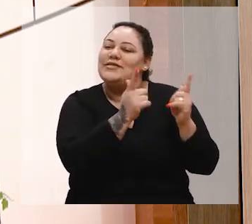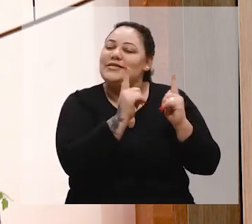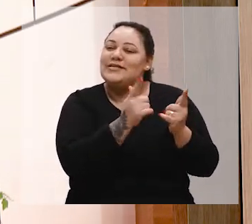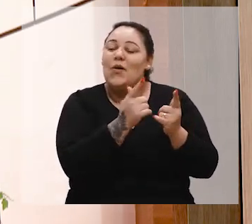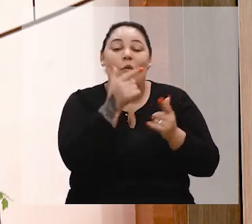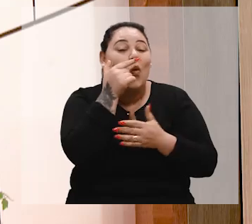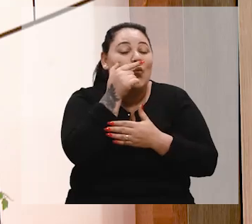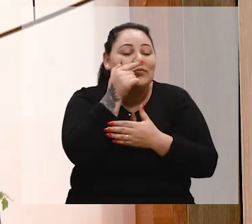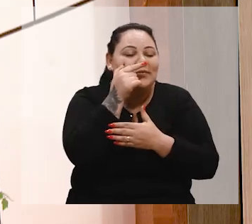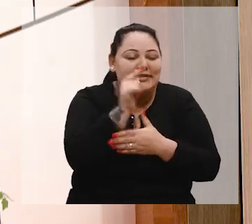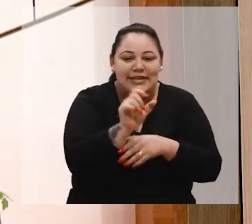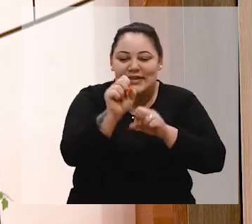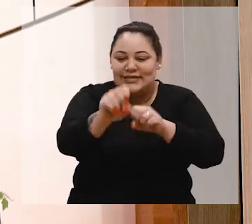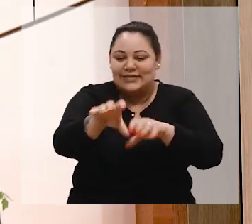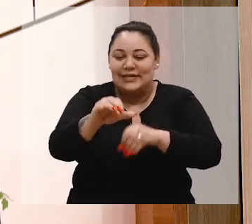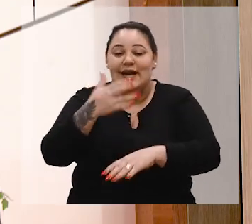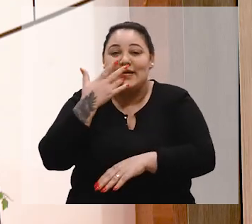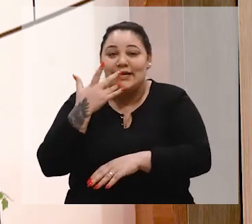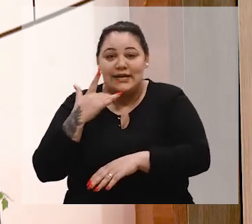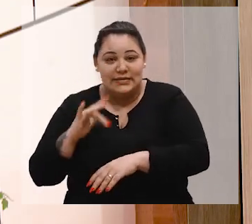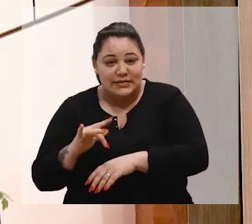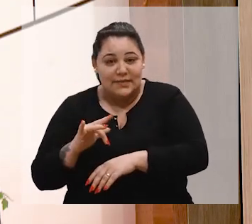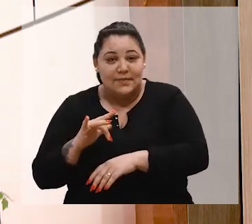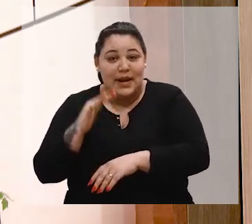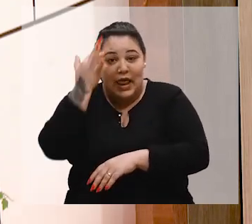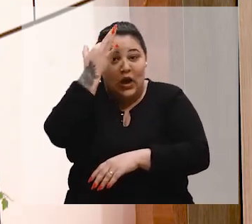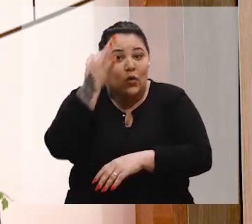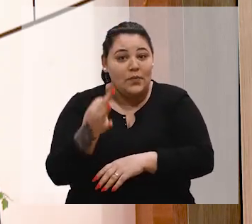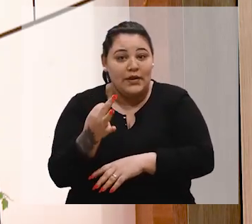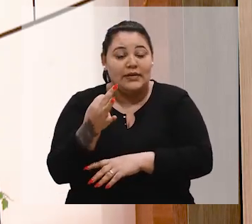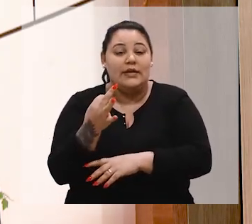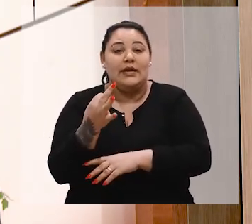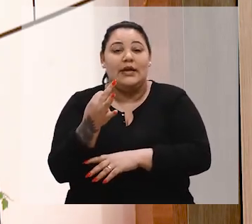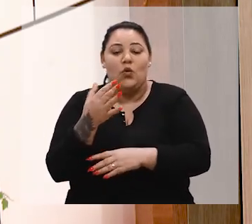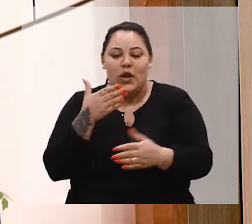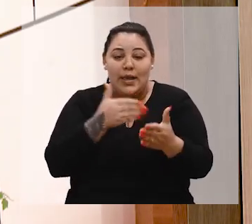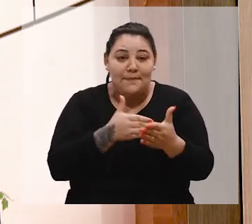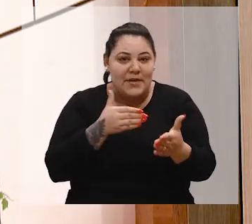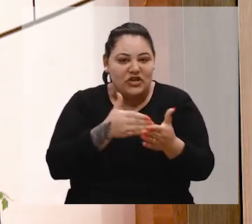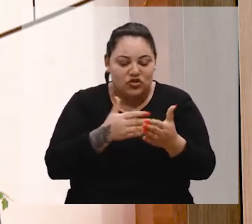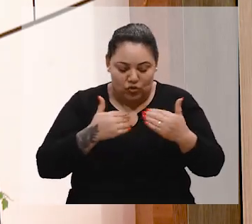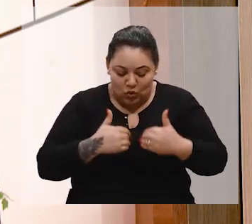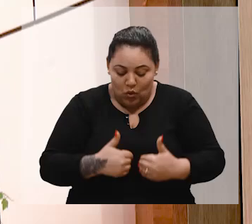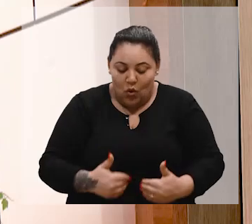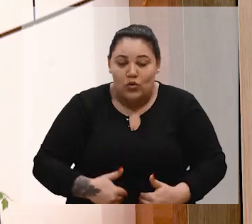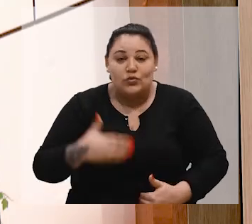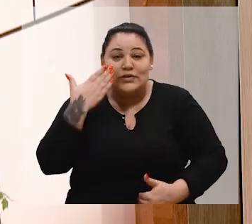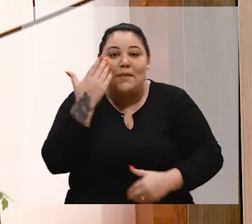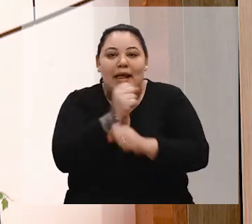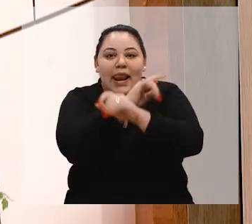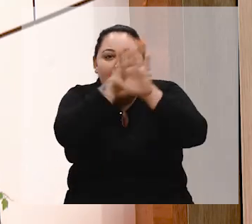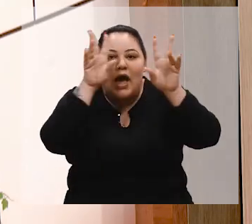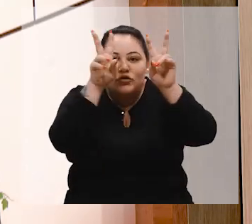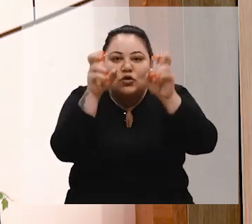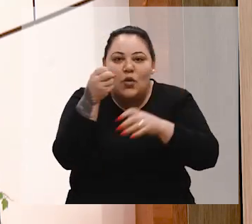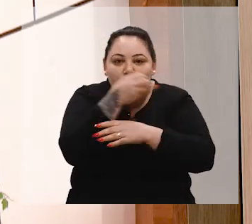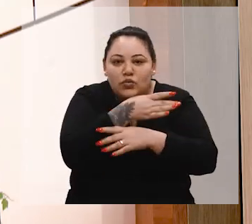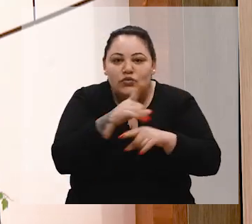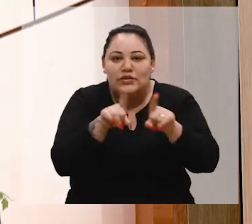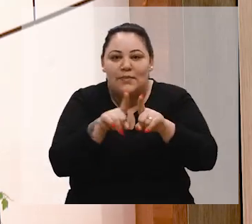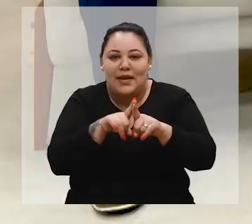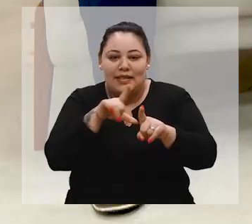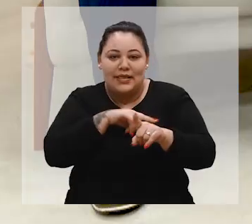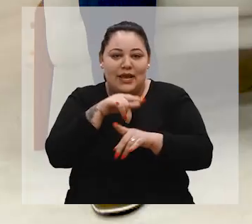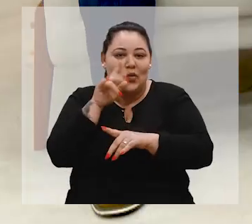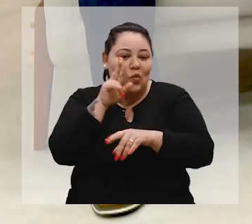criança para ela se entender os perigos do abuso, os limites do próprio corpo e ali ter a prevenção